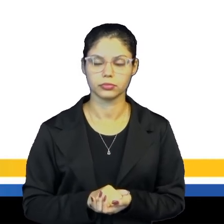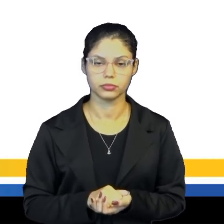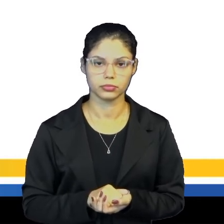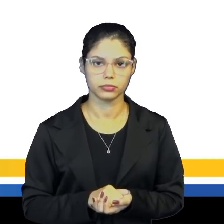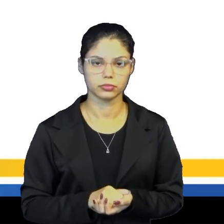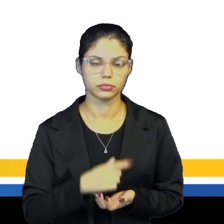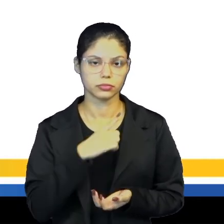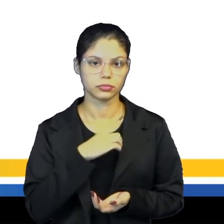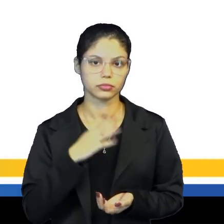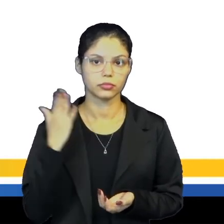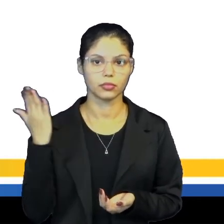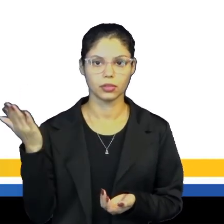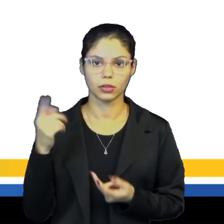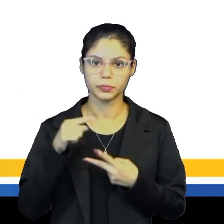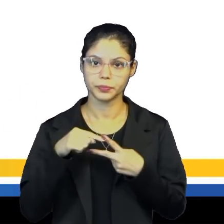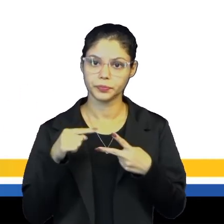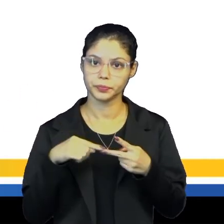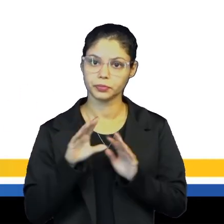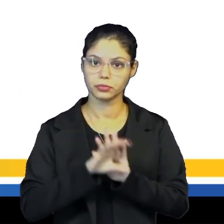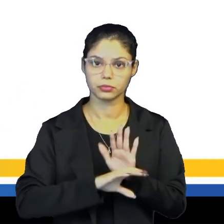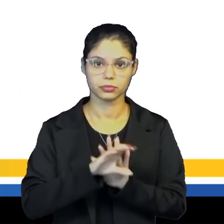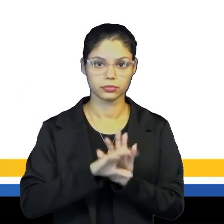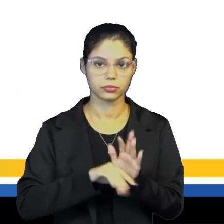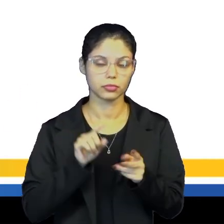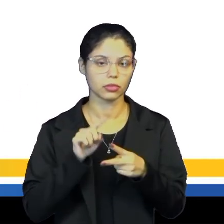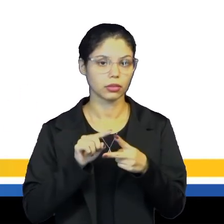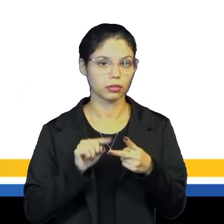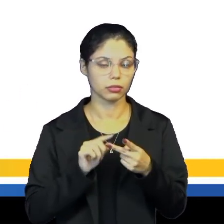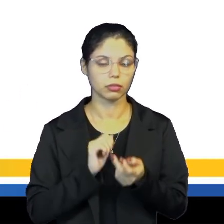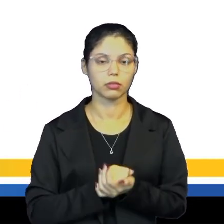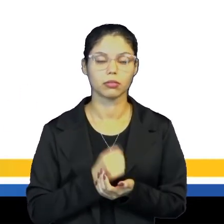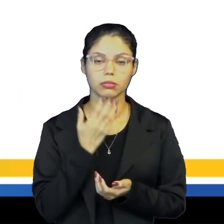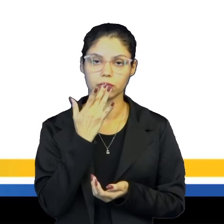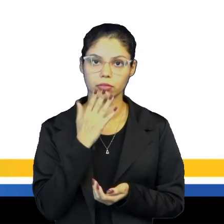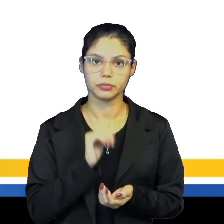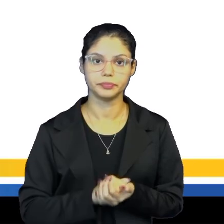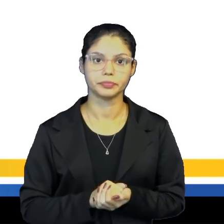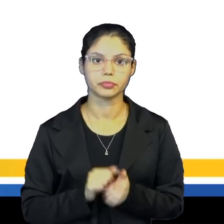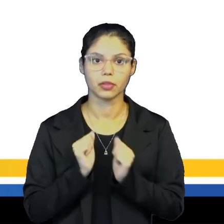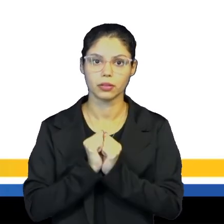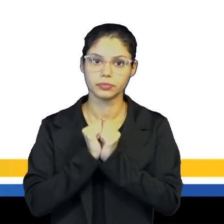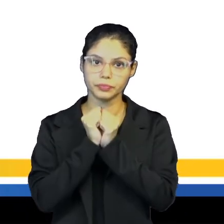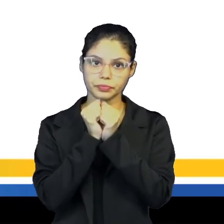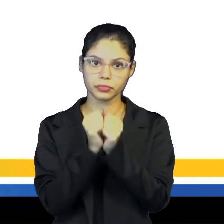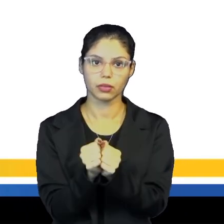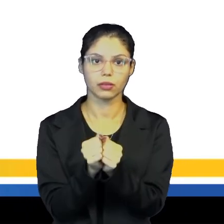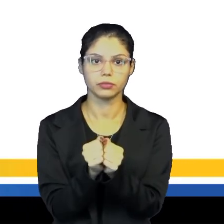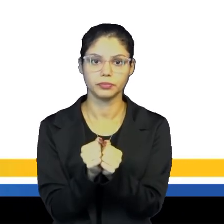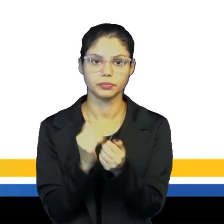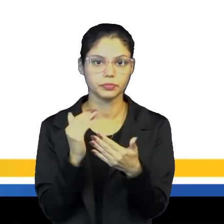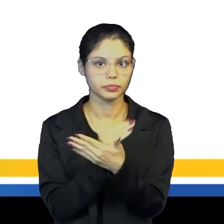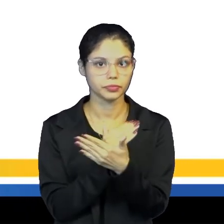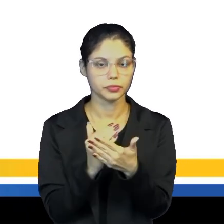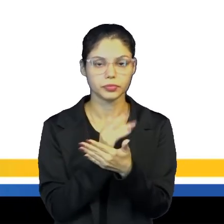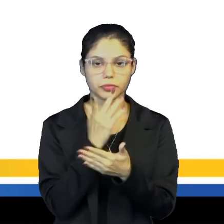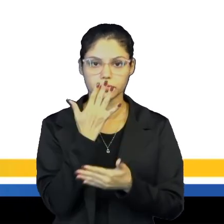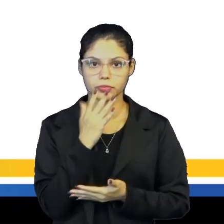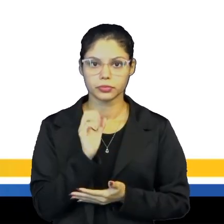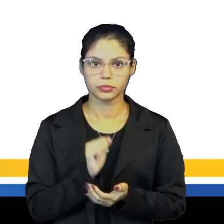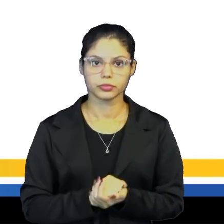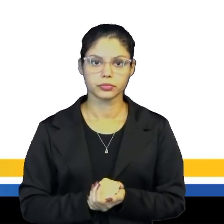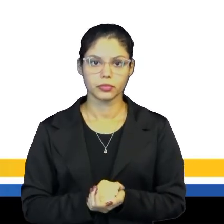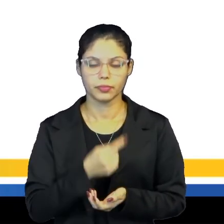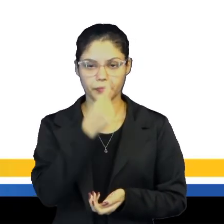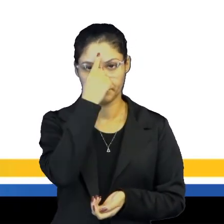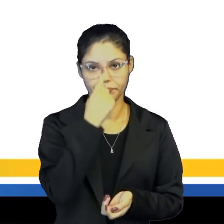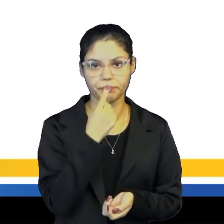tá? Então, nós temos essas duas concepções de cores aí. E a junção de algumas cores, olha, estão